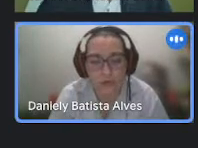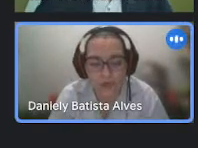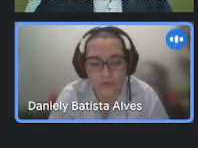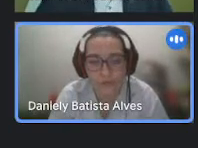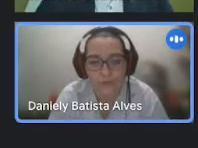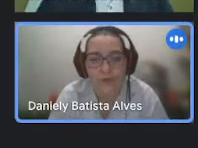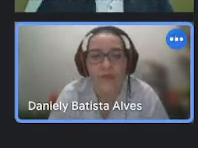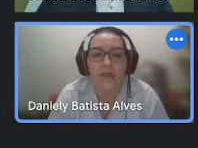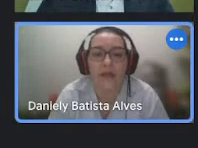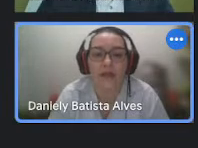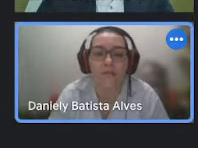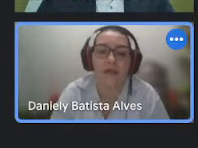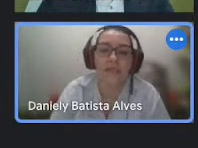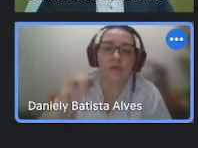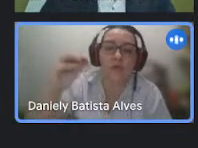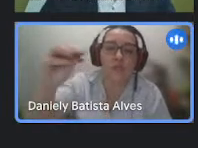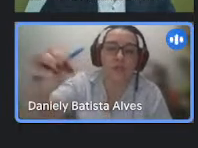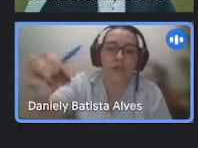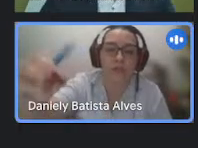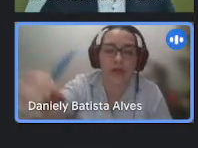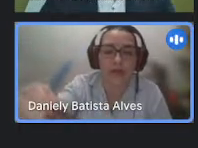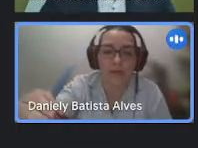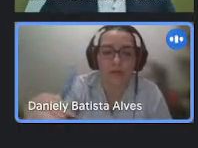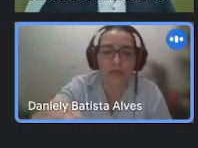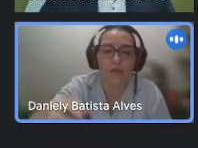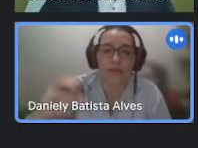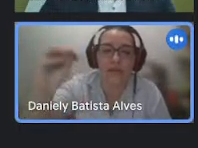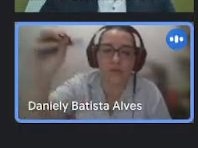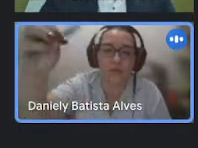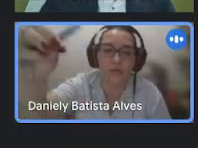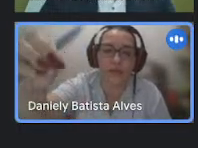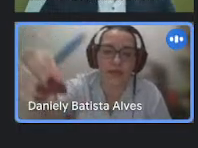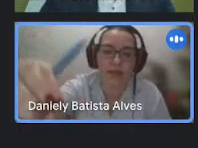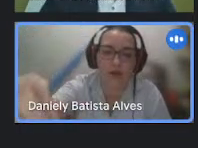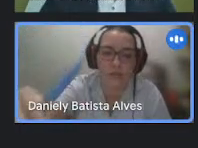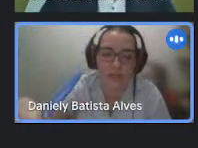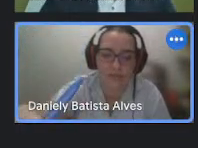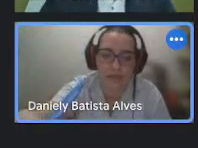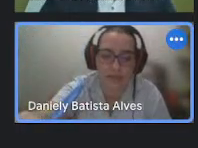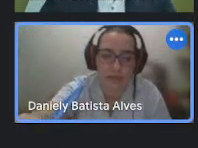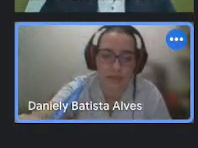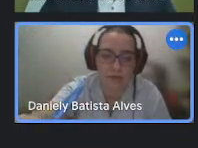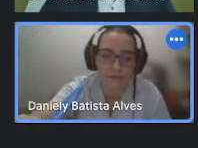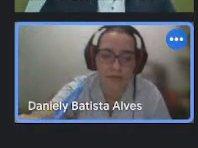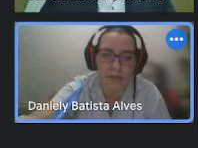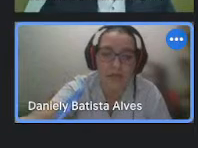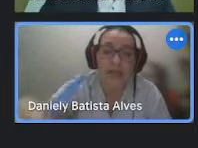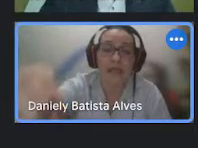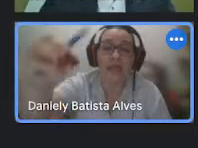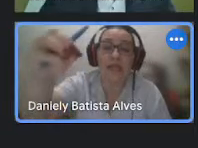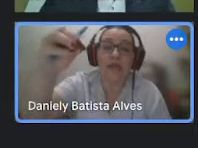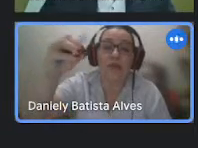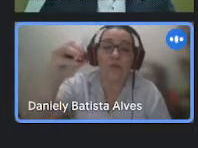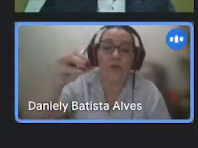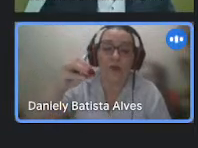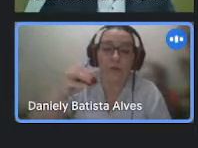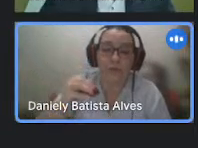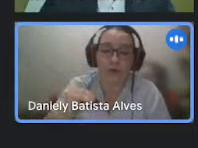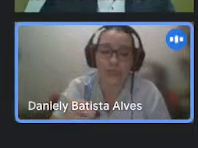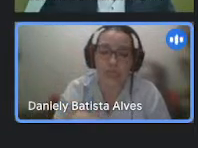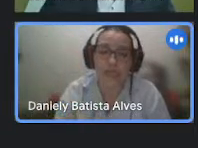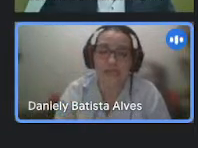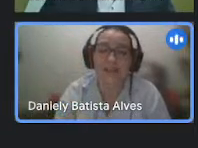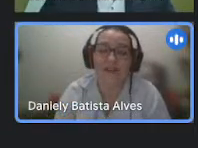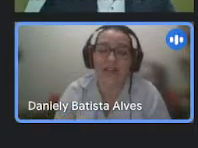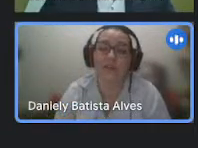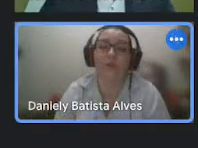aqui do IFRO, né? Mesmo eu estudando lá na UNIR, eu teria que submeter ao CEP da UNIR e o meu